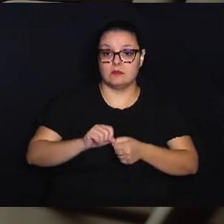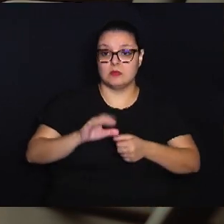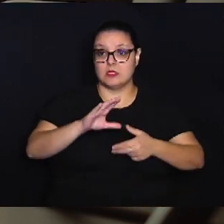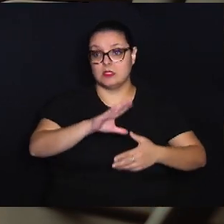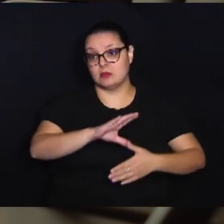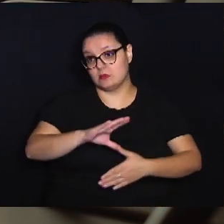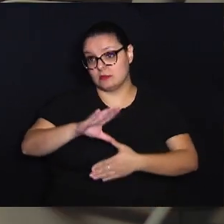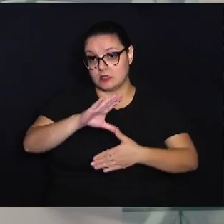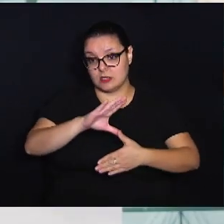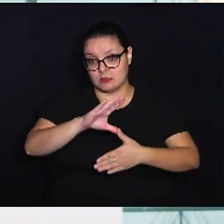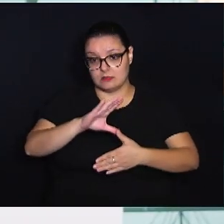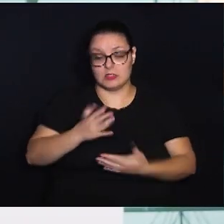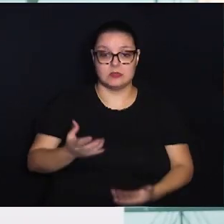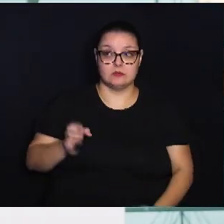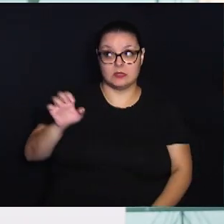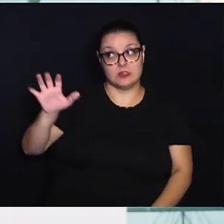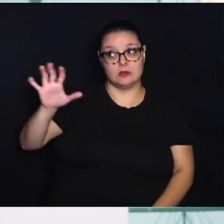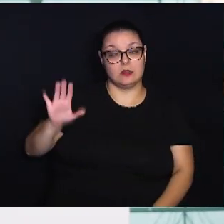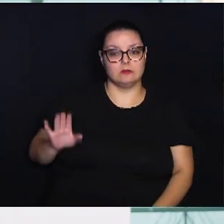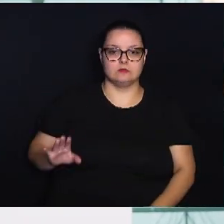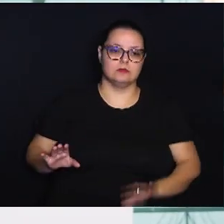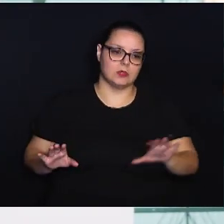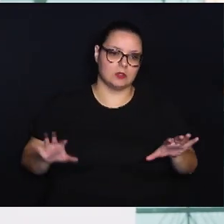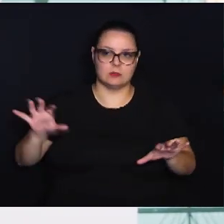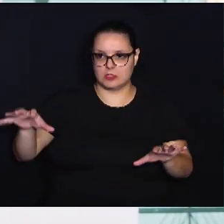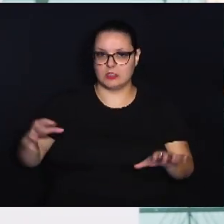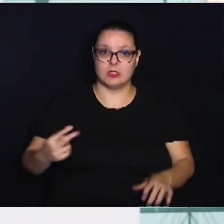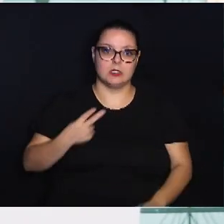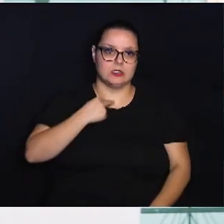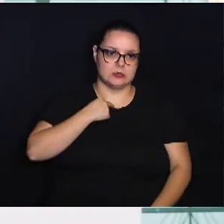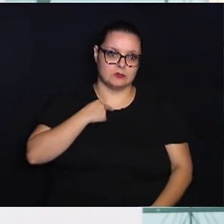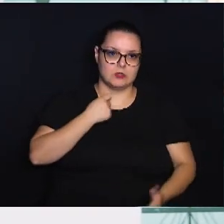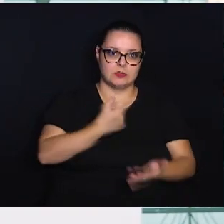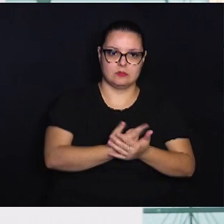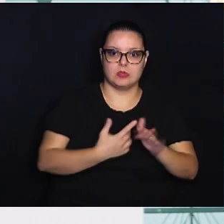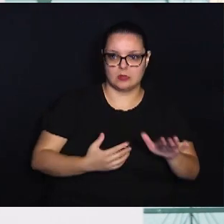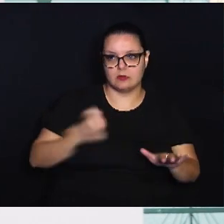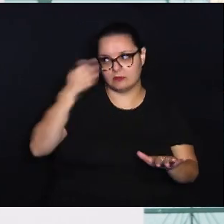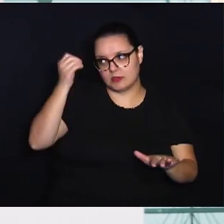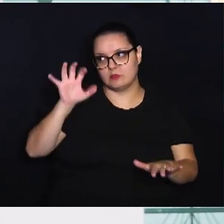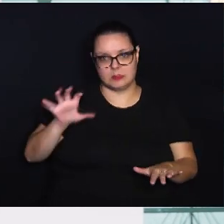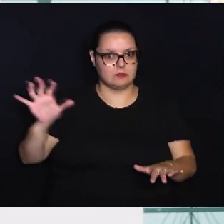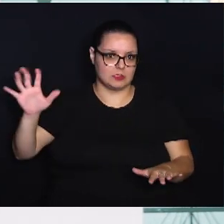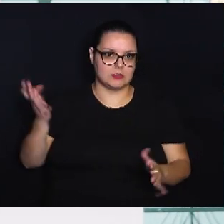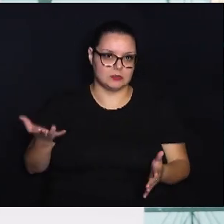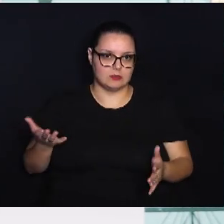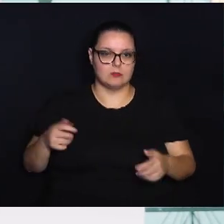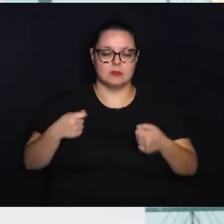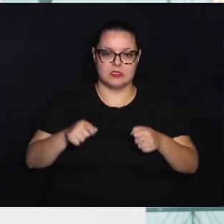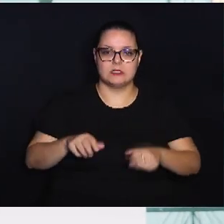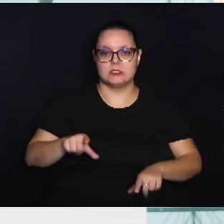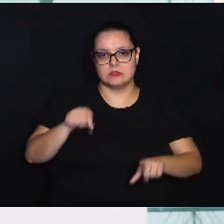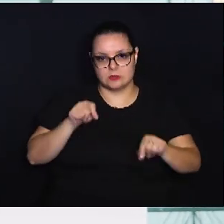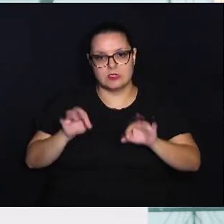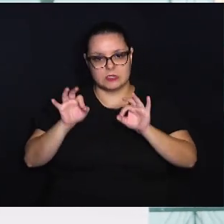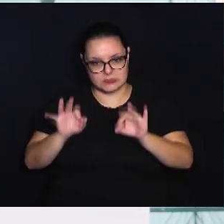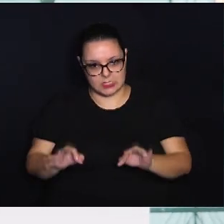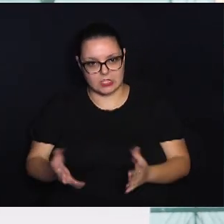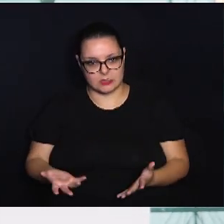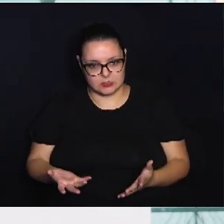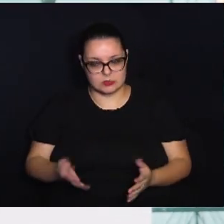tenho a operadora A. Se eu vou fazer Europa, a operadora B. Então eu não posso comprar minhas milhas da operadora A pensando em viajar para B.